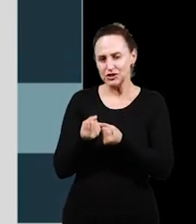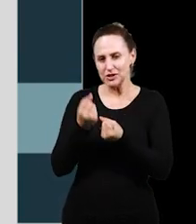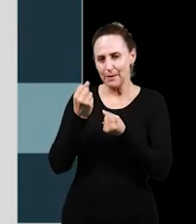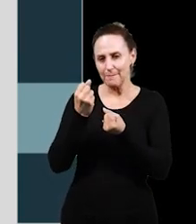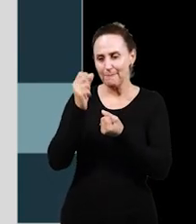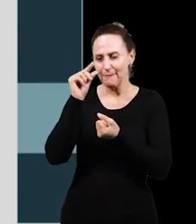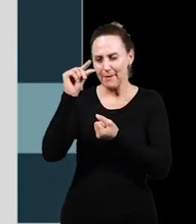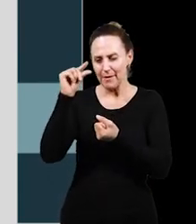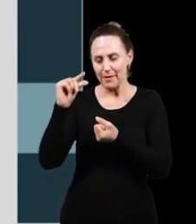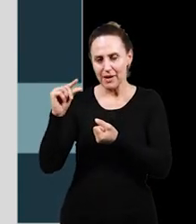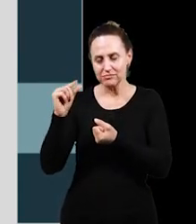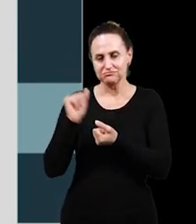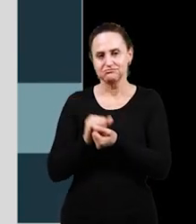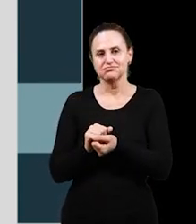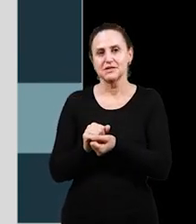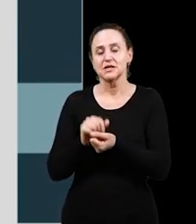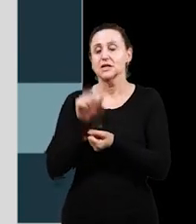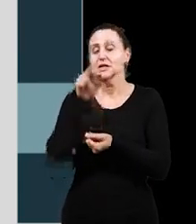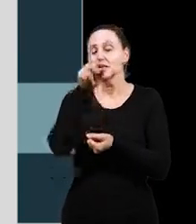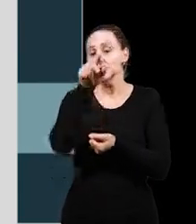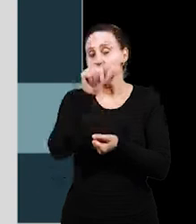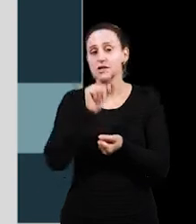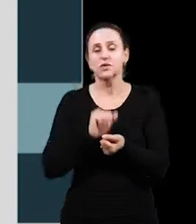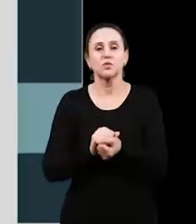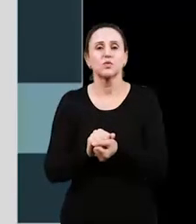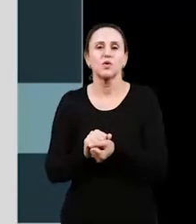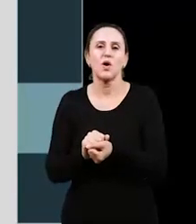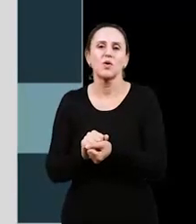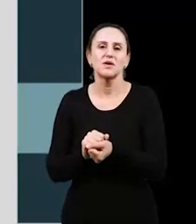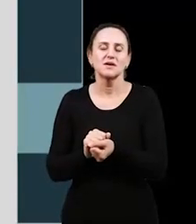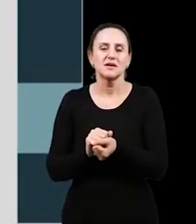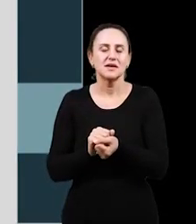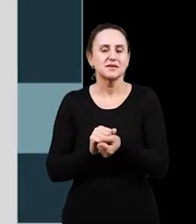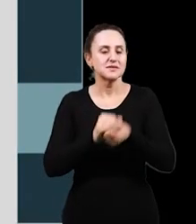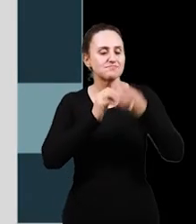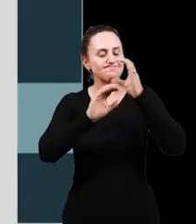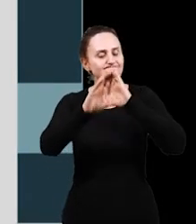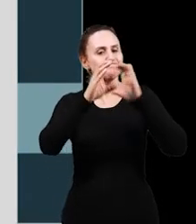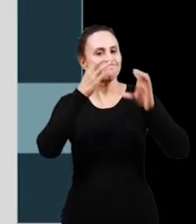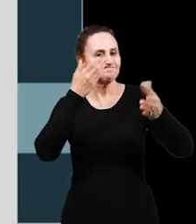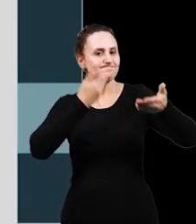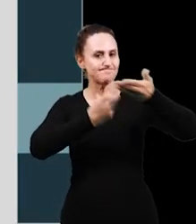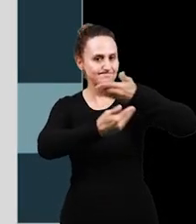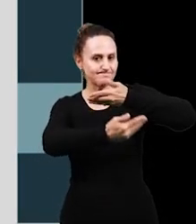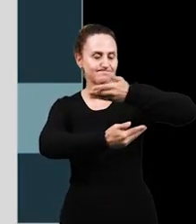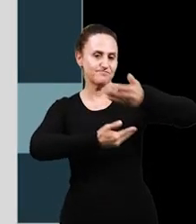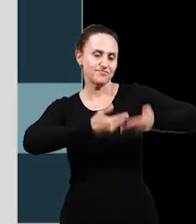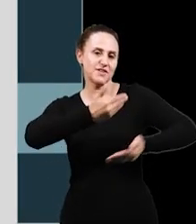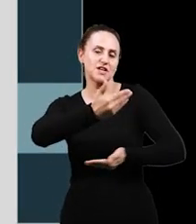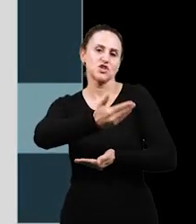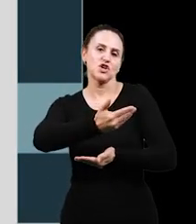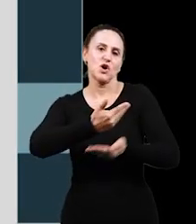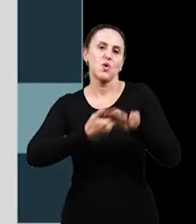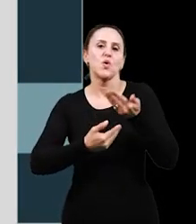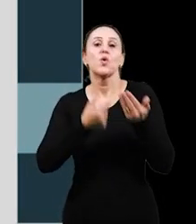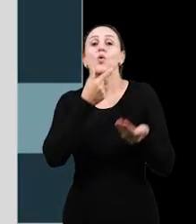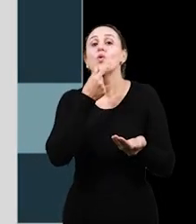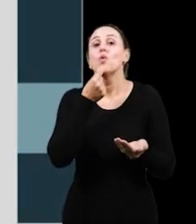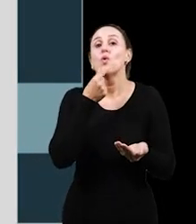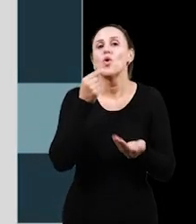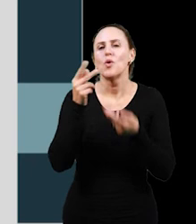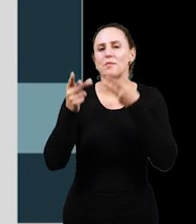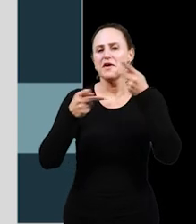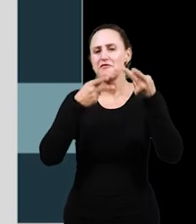que dizer que o funcionalismo seu culpa exatamente das funções dos meios linguísticos expressão segundo ela o homem